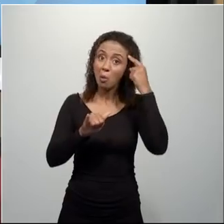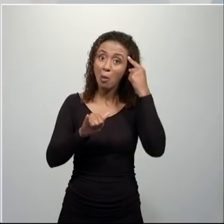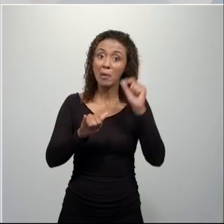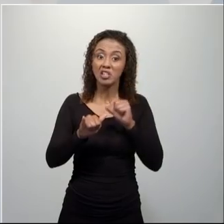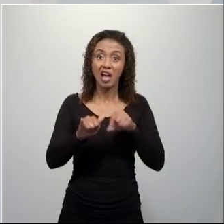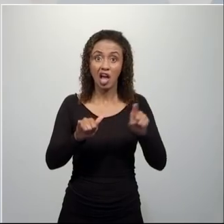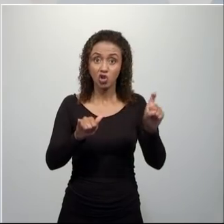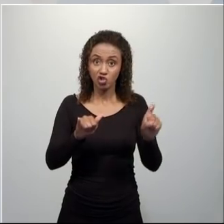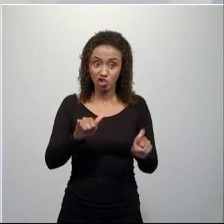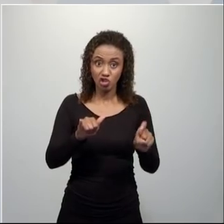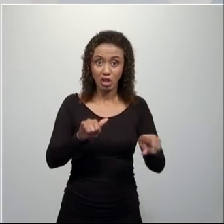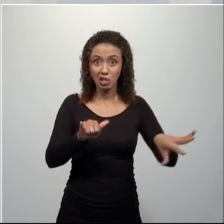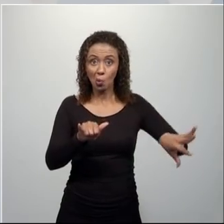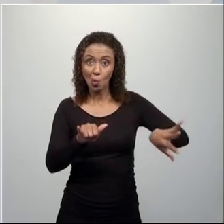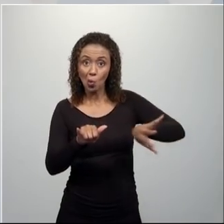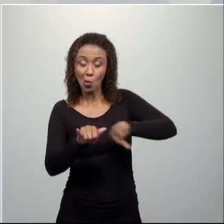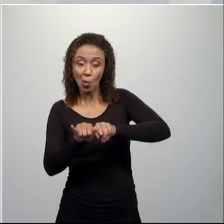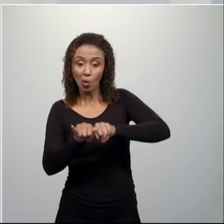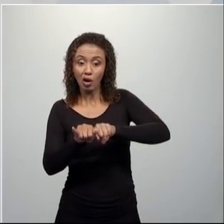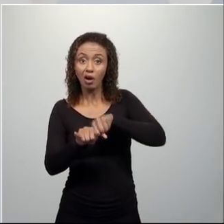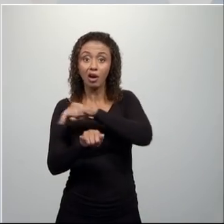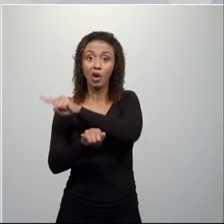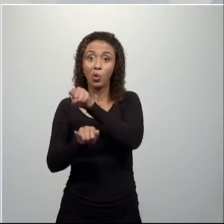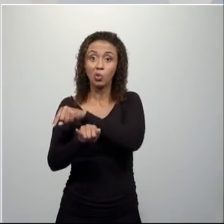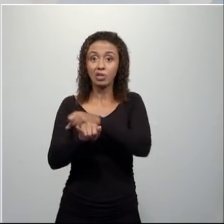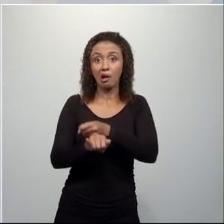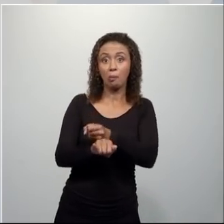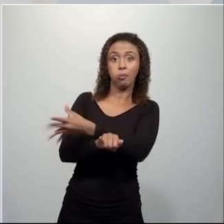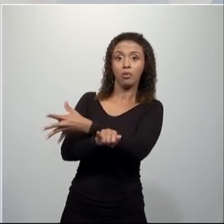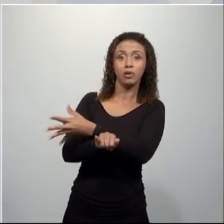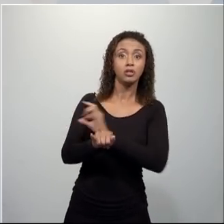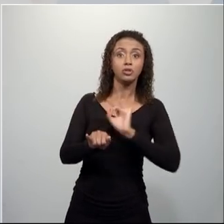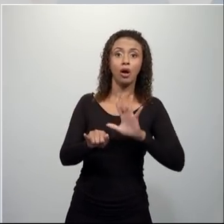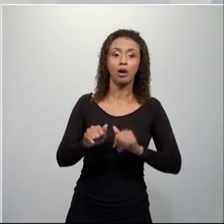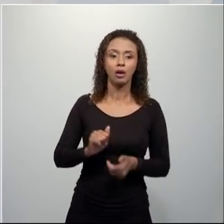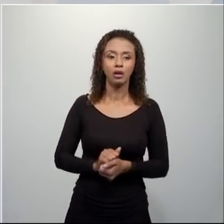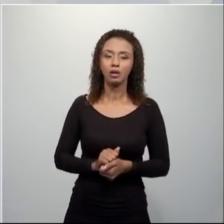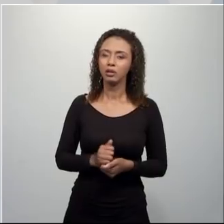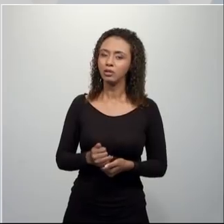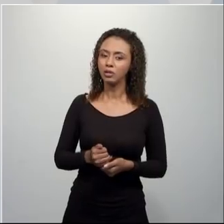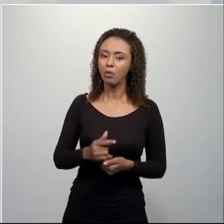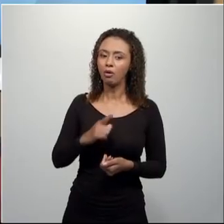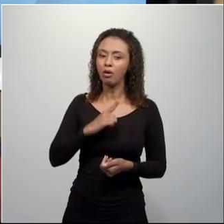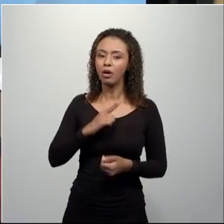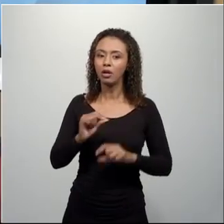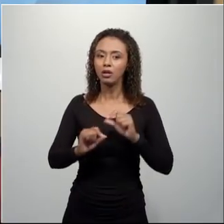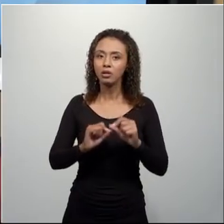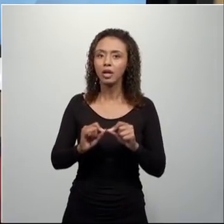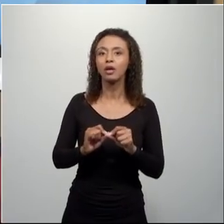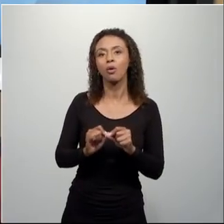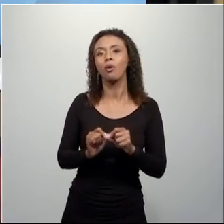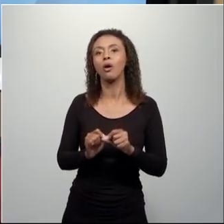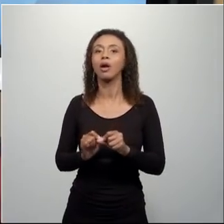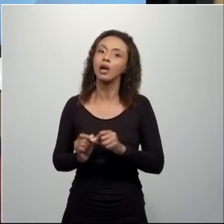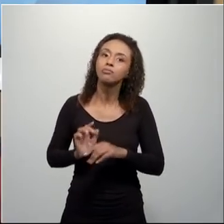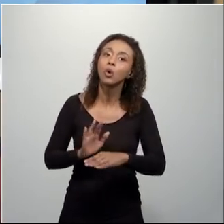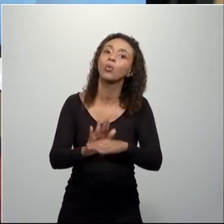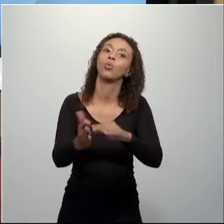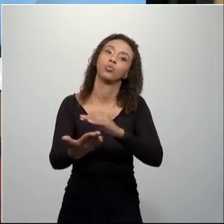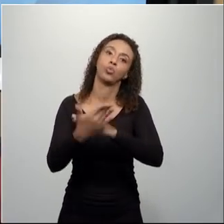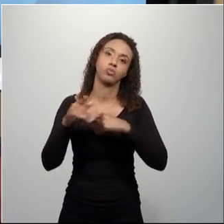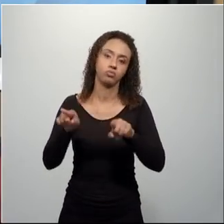aqui está servindo como intermediário para outros usuários estão usando a rede é essa parte de colaboração